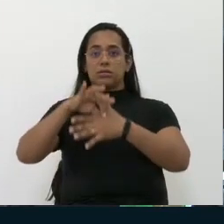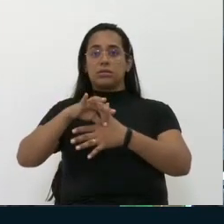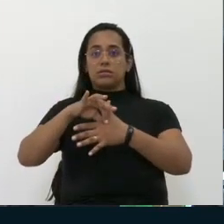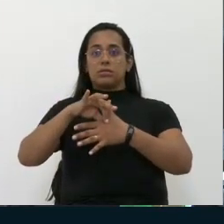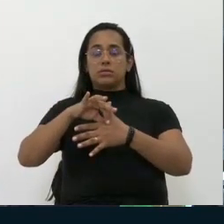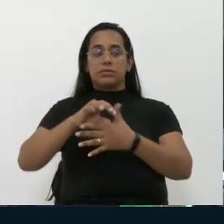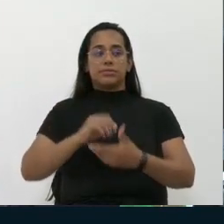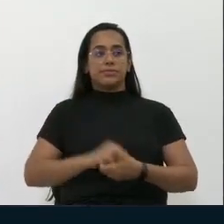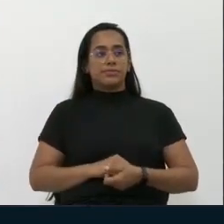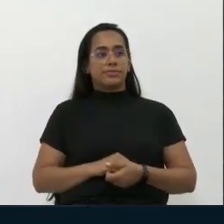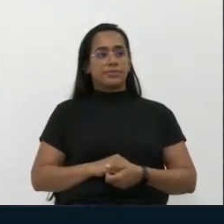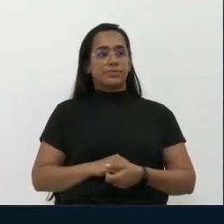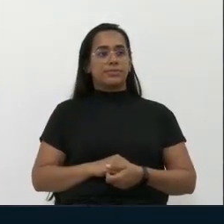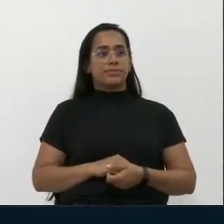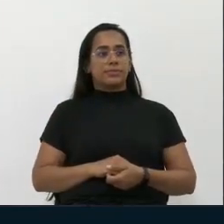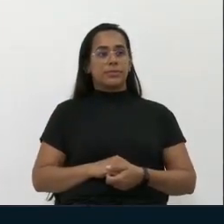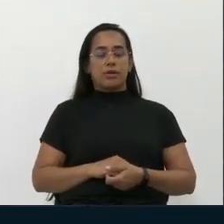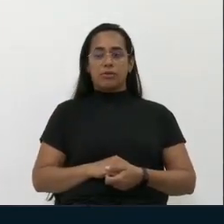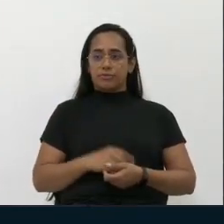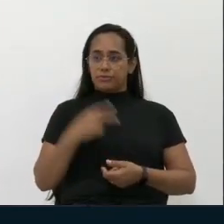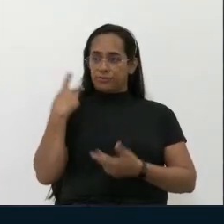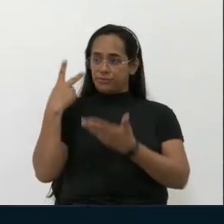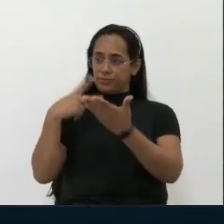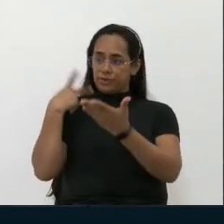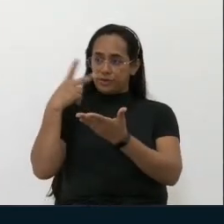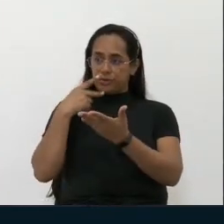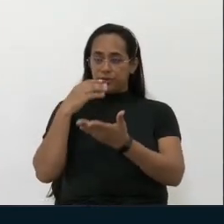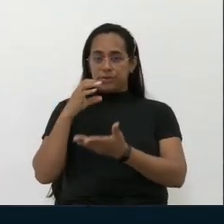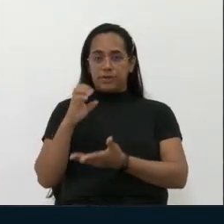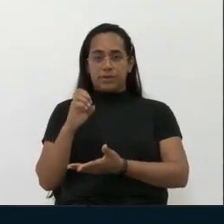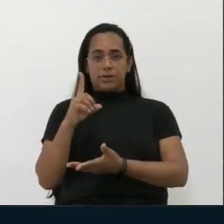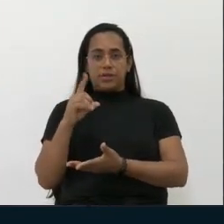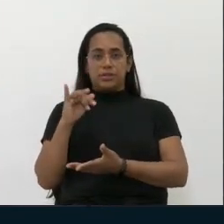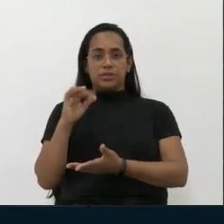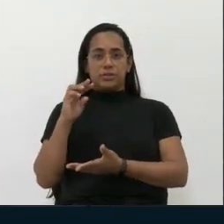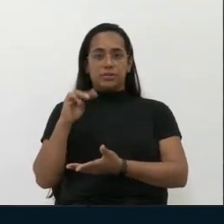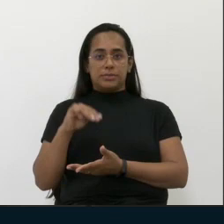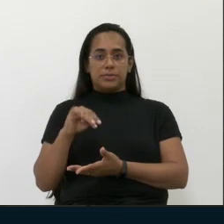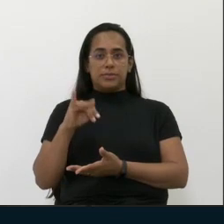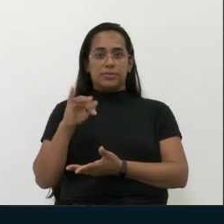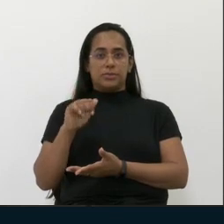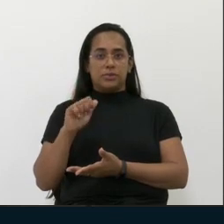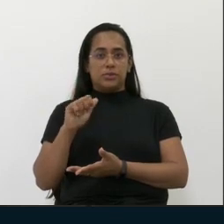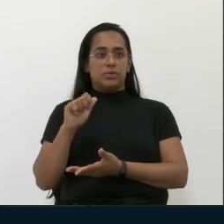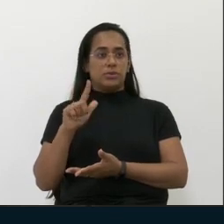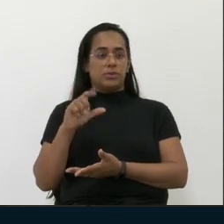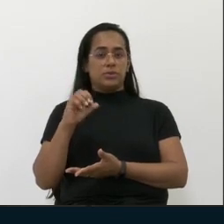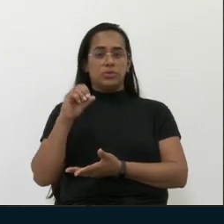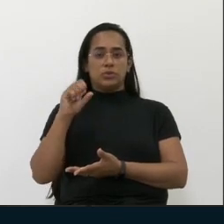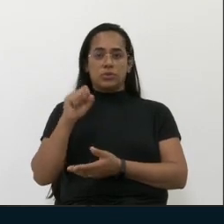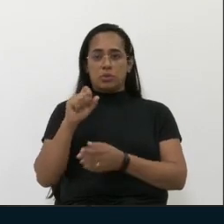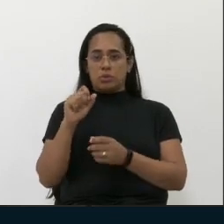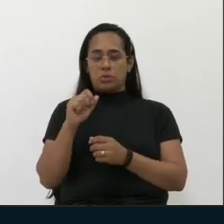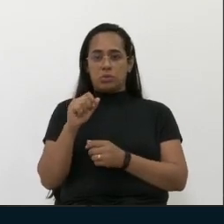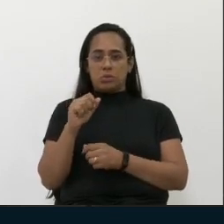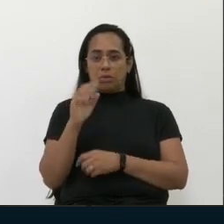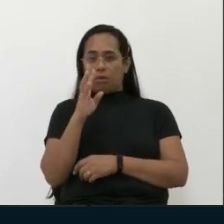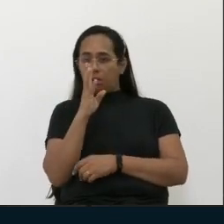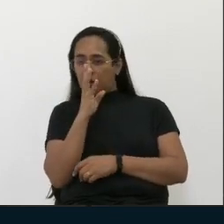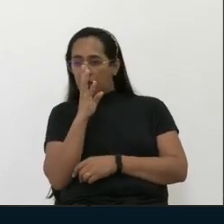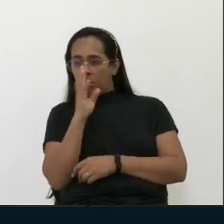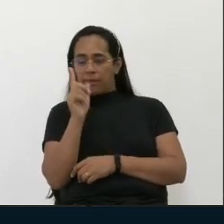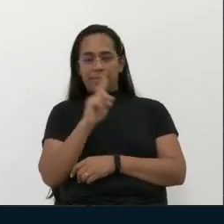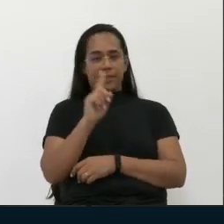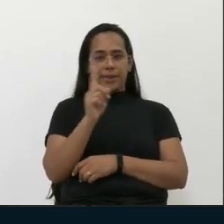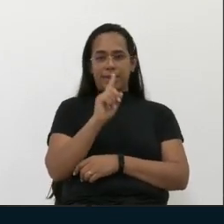O Edmilson não está prestando atenção. Ele só presta atenção quando é a privatização da Sabesp. Aí ele presta